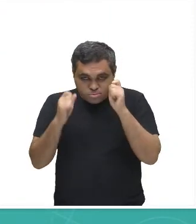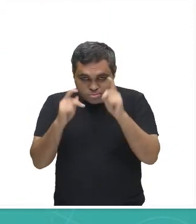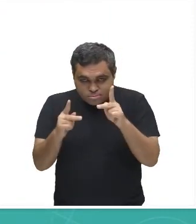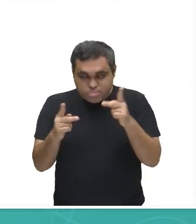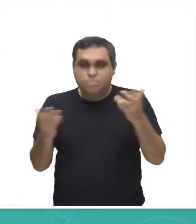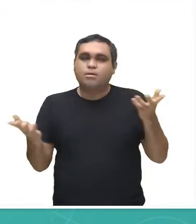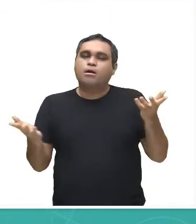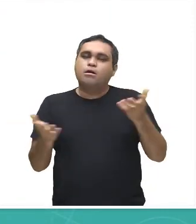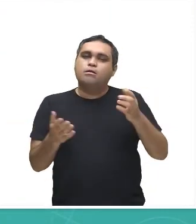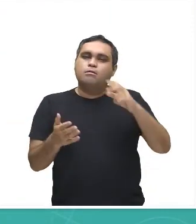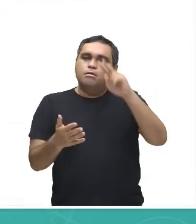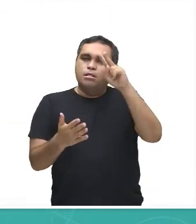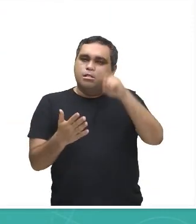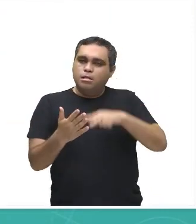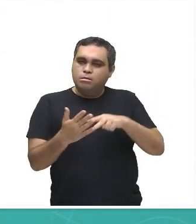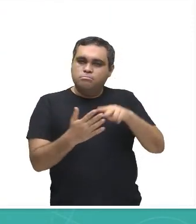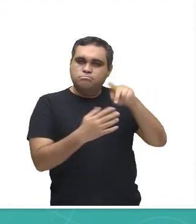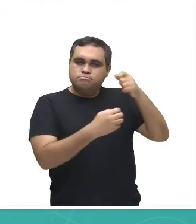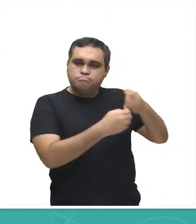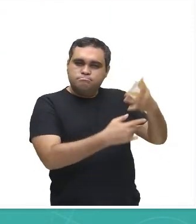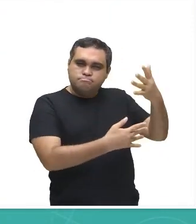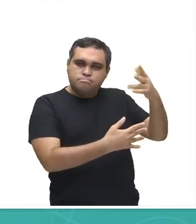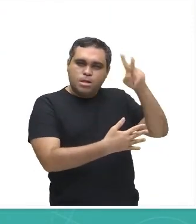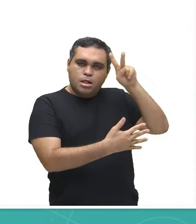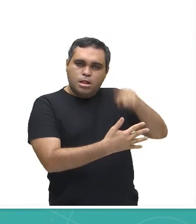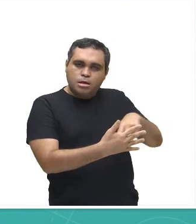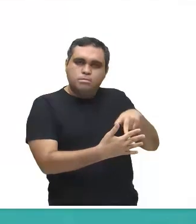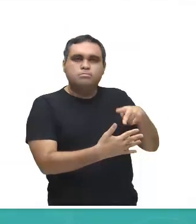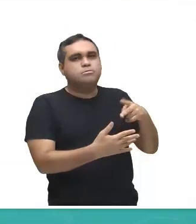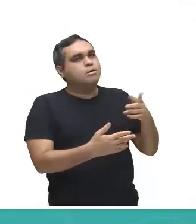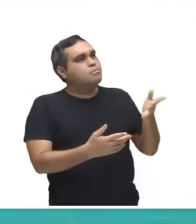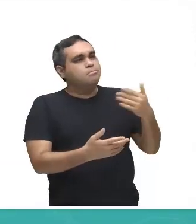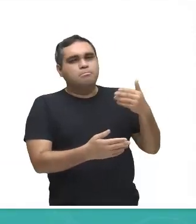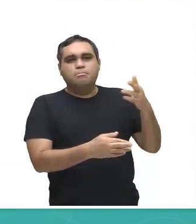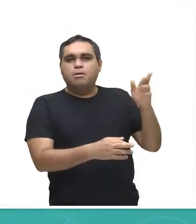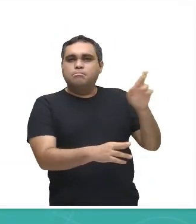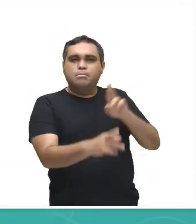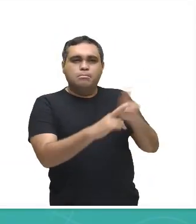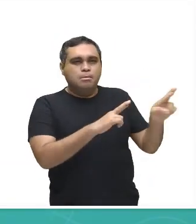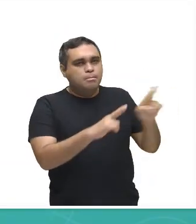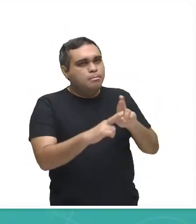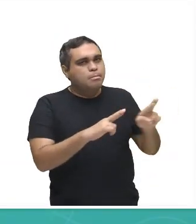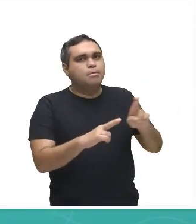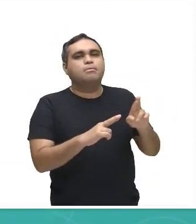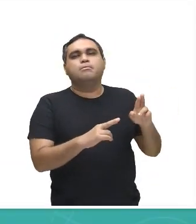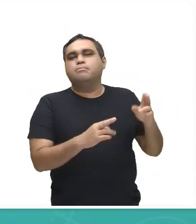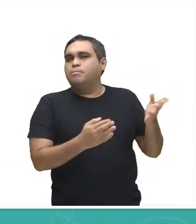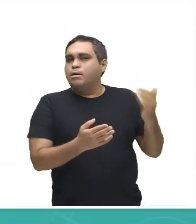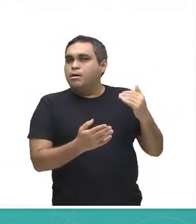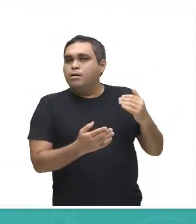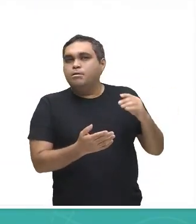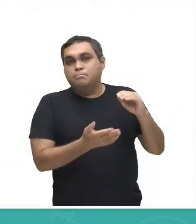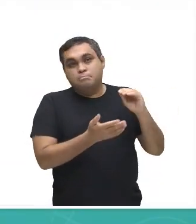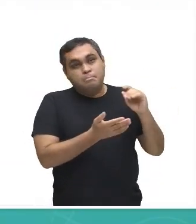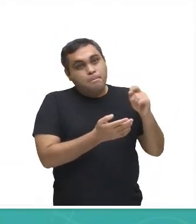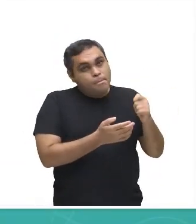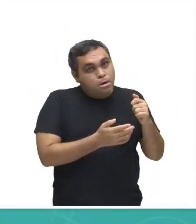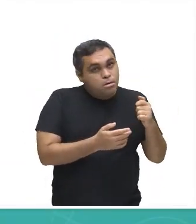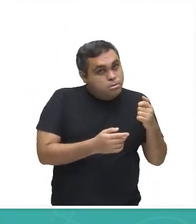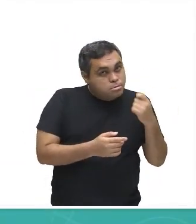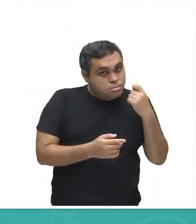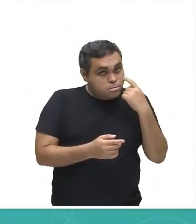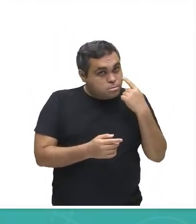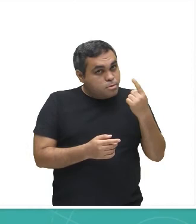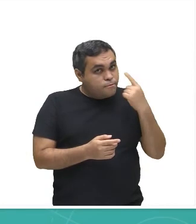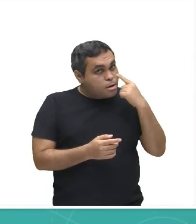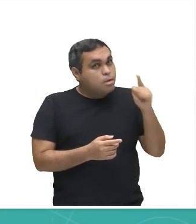vocês, tem algumas pessoas participando, vamos participar, gente, quase o último tempo, né? Vejam aqui, a Esther, né,